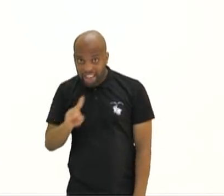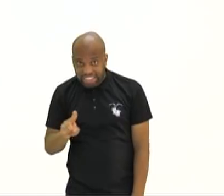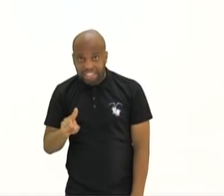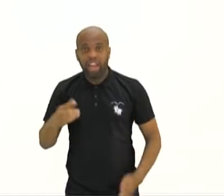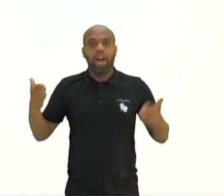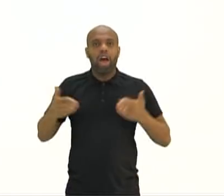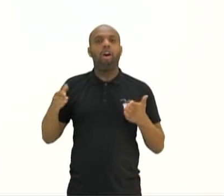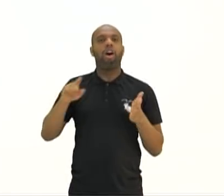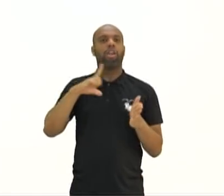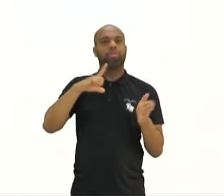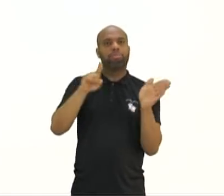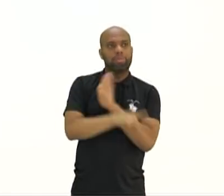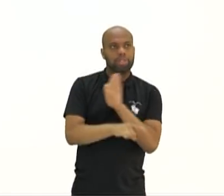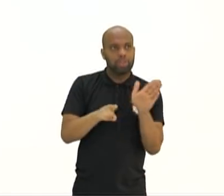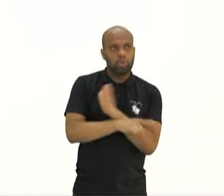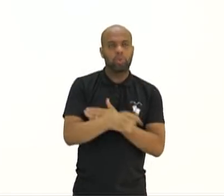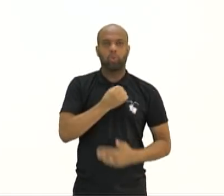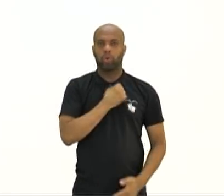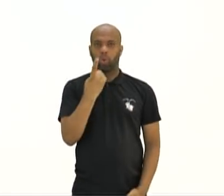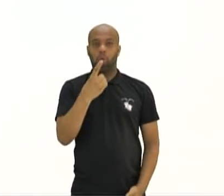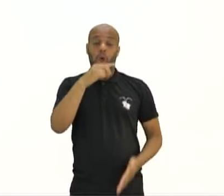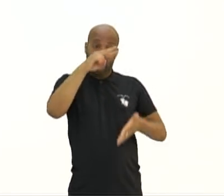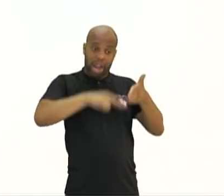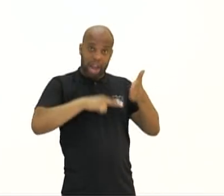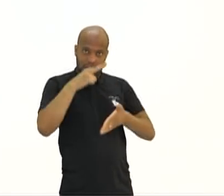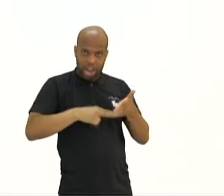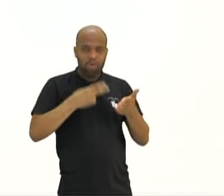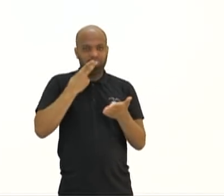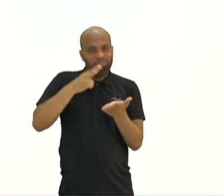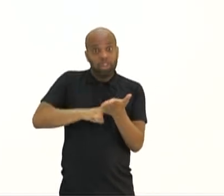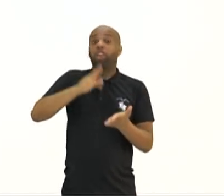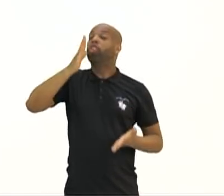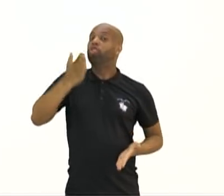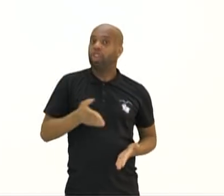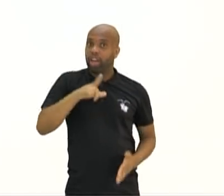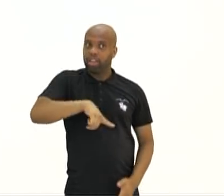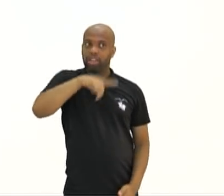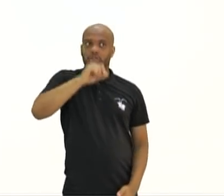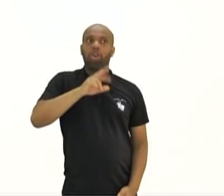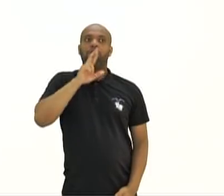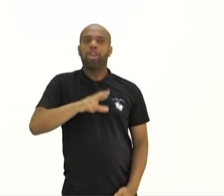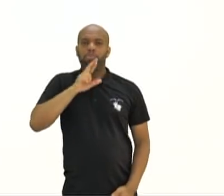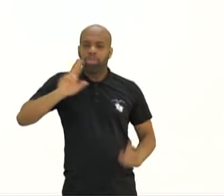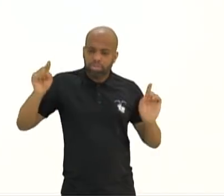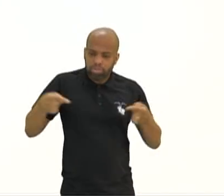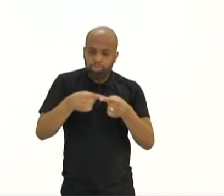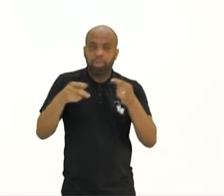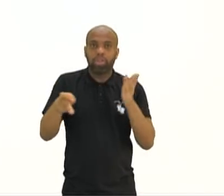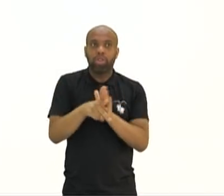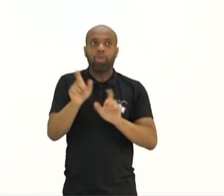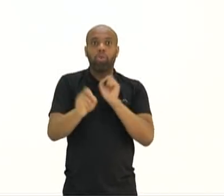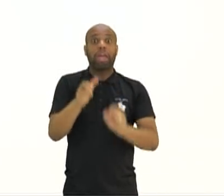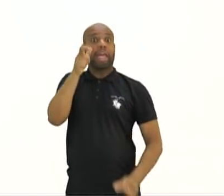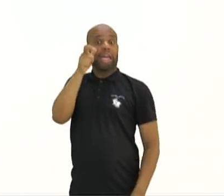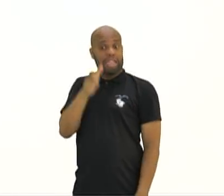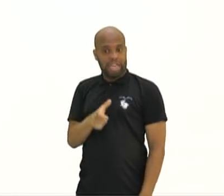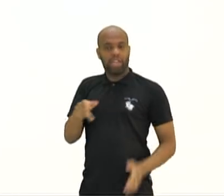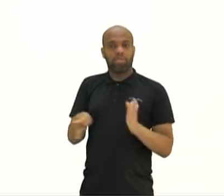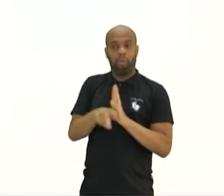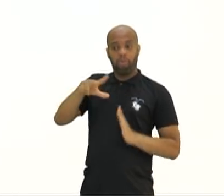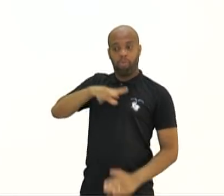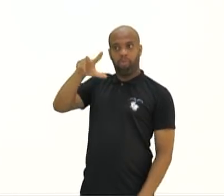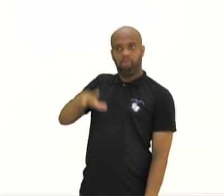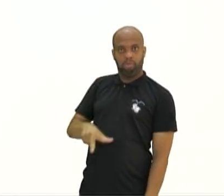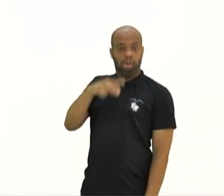a nossa primeira atividade. Após ler o trecho da carta de Pero Vaz de Caminha, assinar a alternativa que apresenta os interesses de